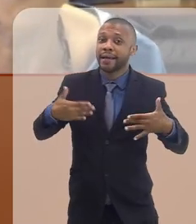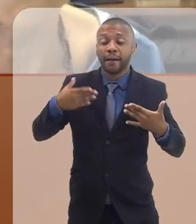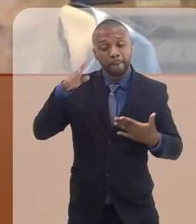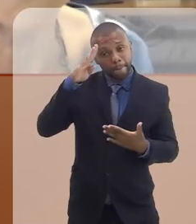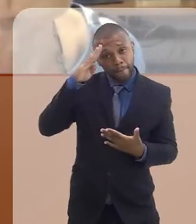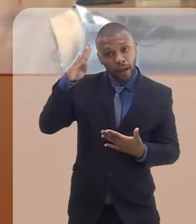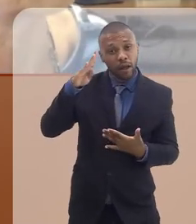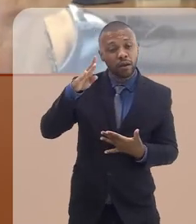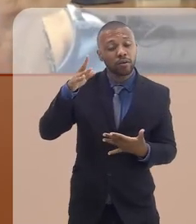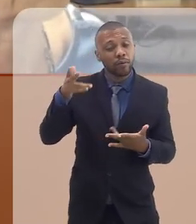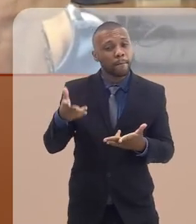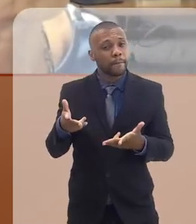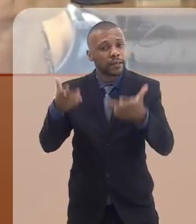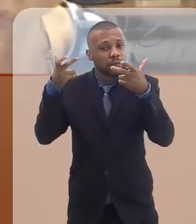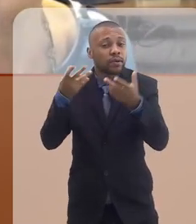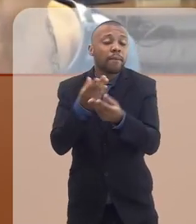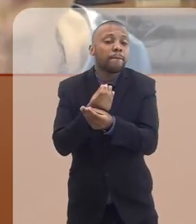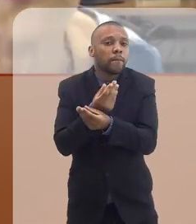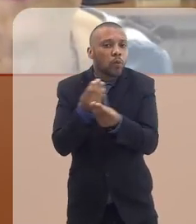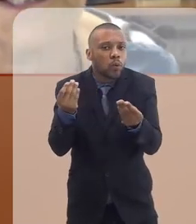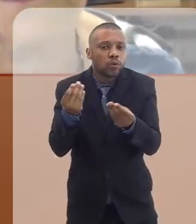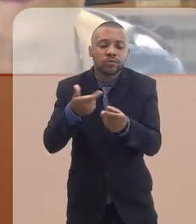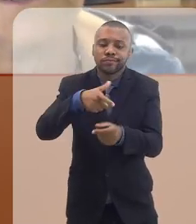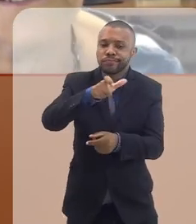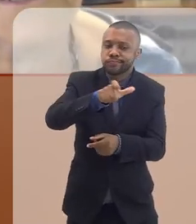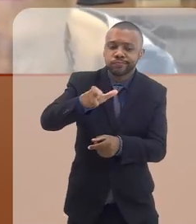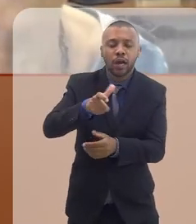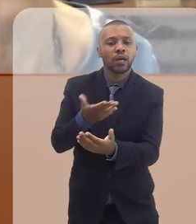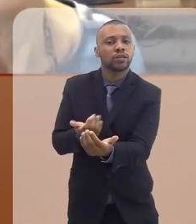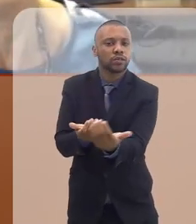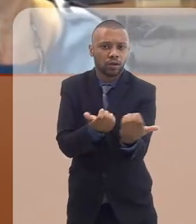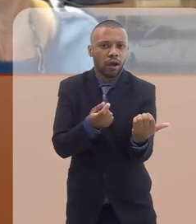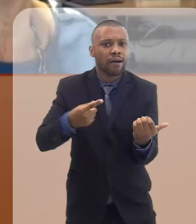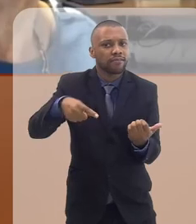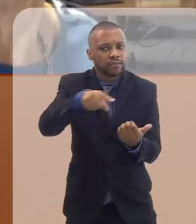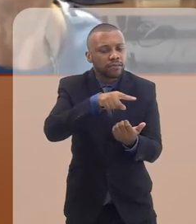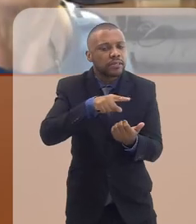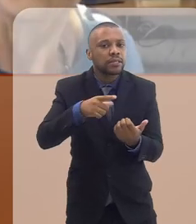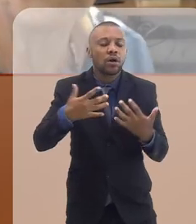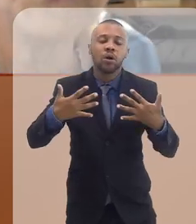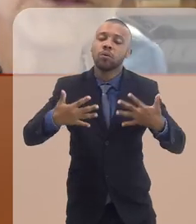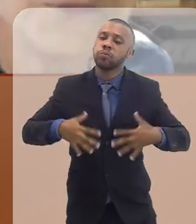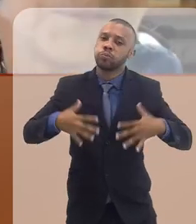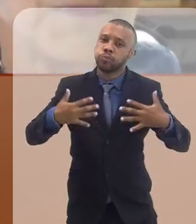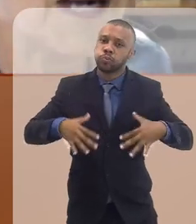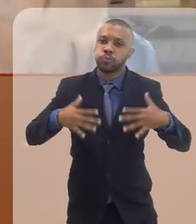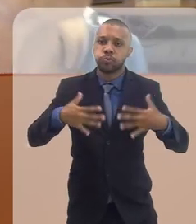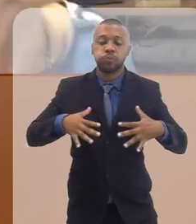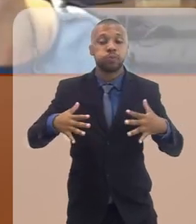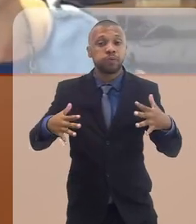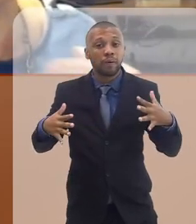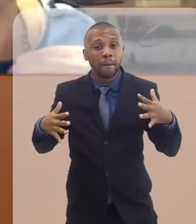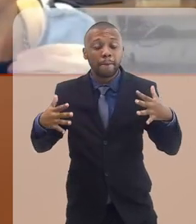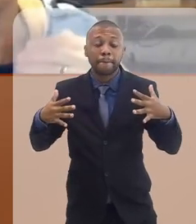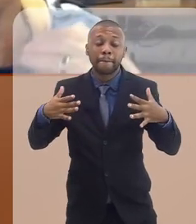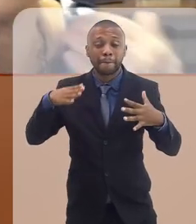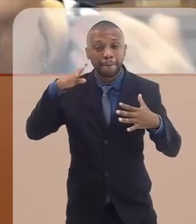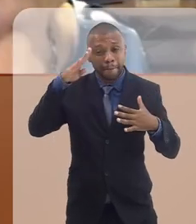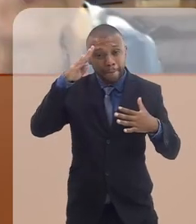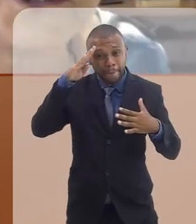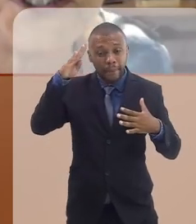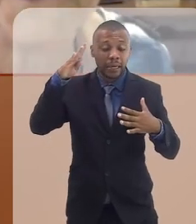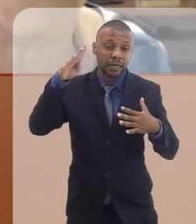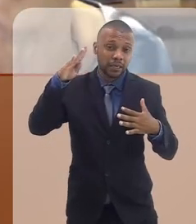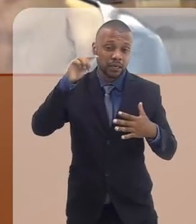a minha maior alegria é quando eu vejo que muitos deles estão muito mais